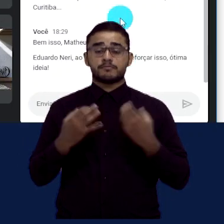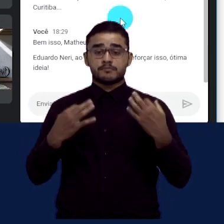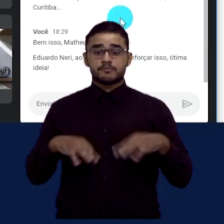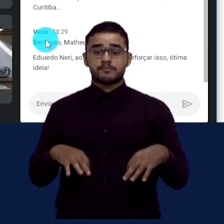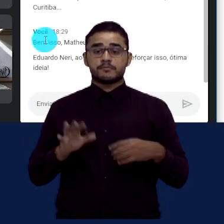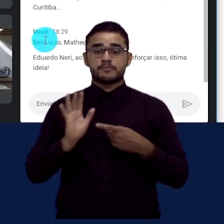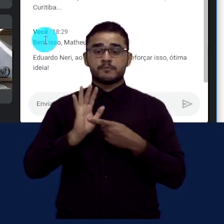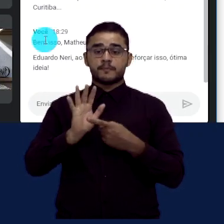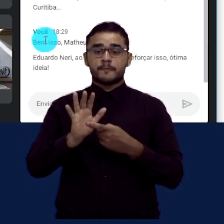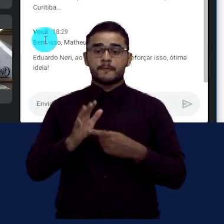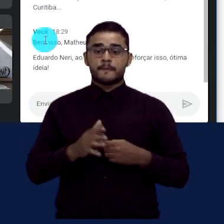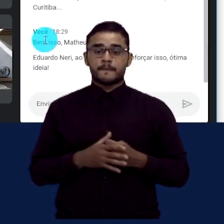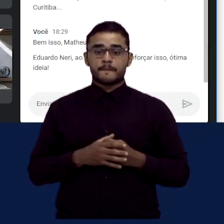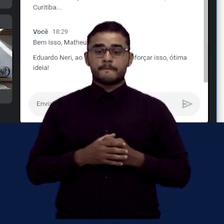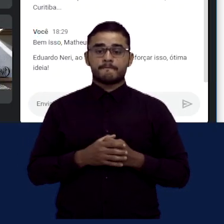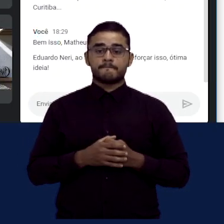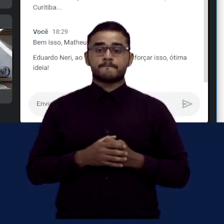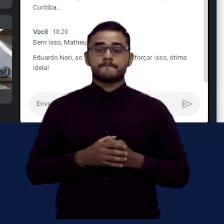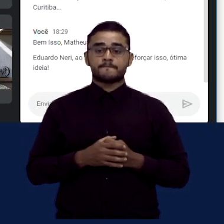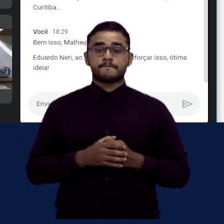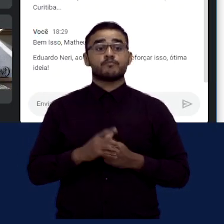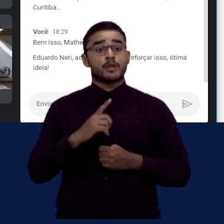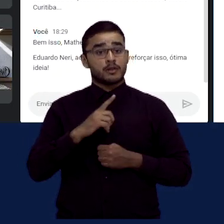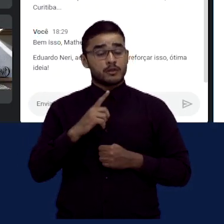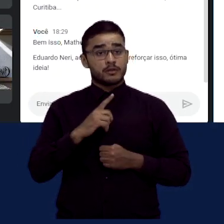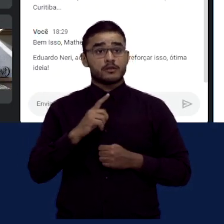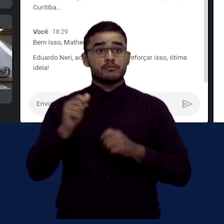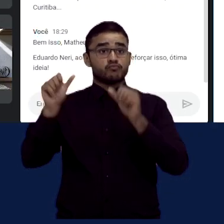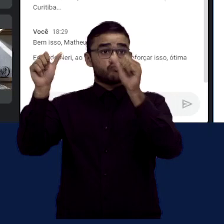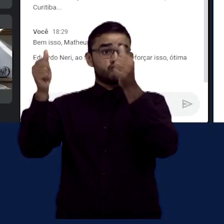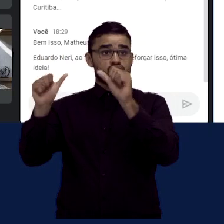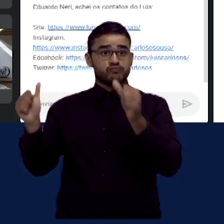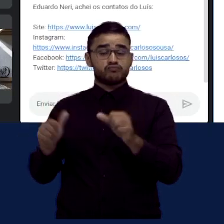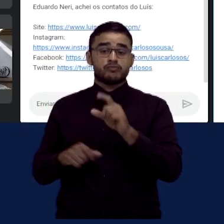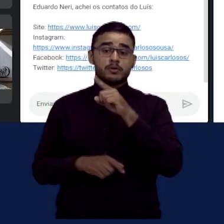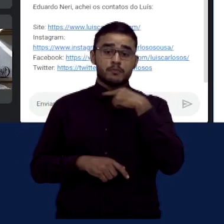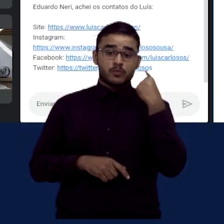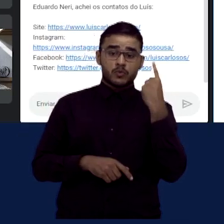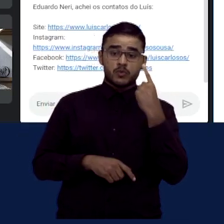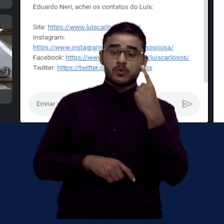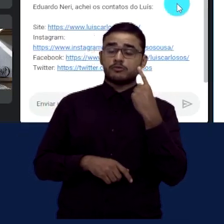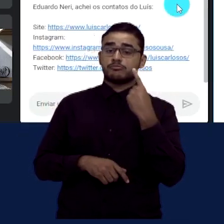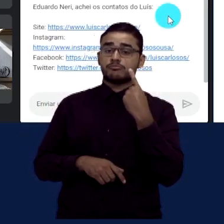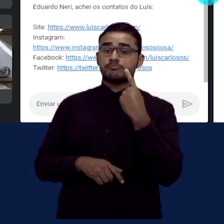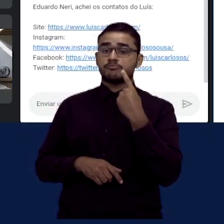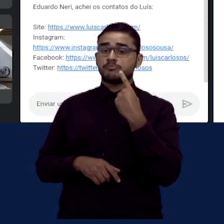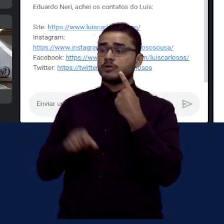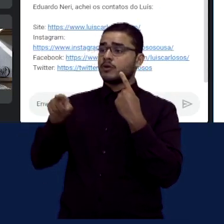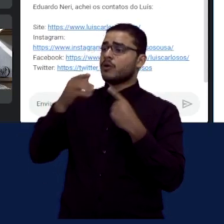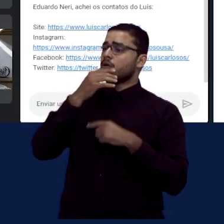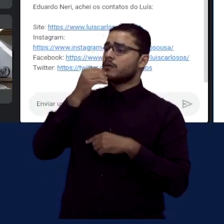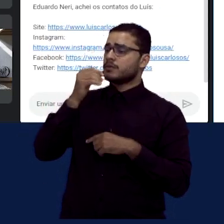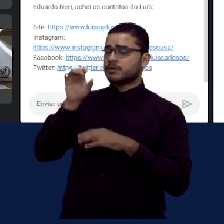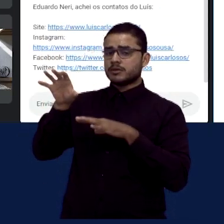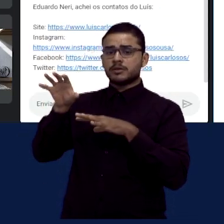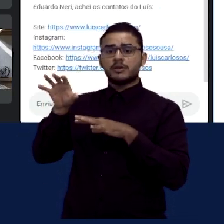maravilhosa você tem a morte, o homem sendo puxado pela morte e uma